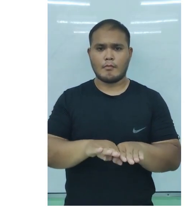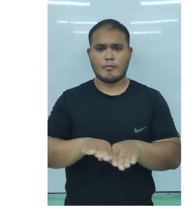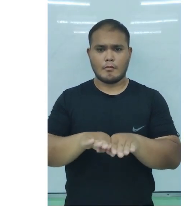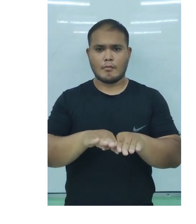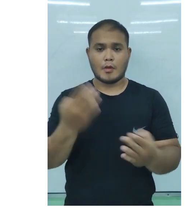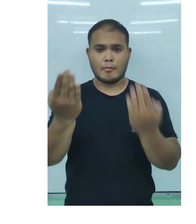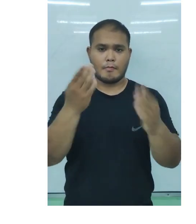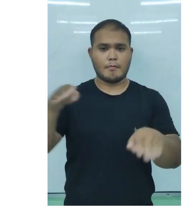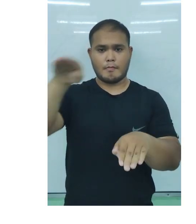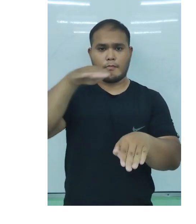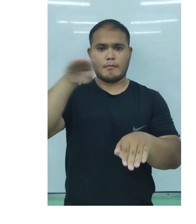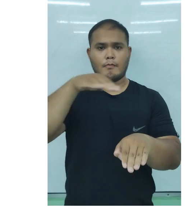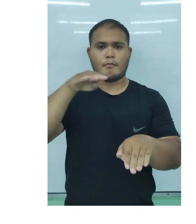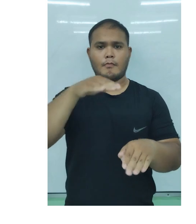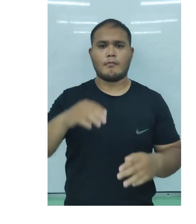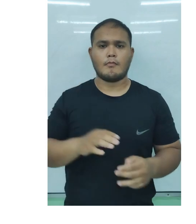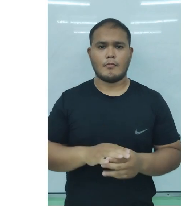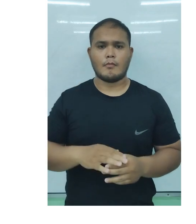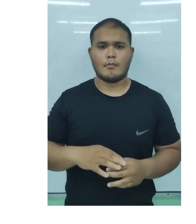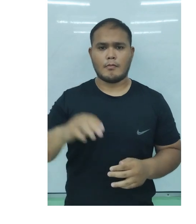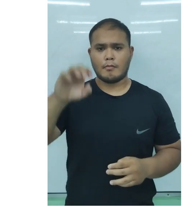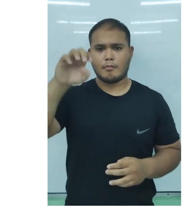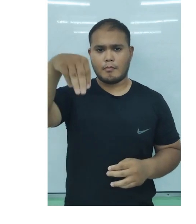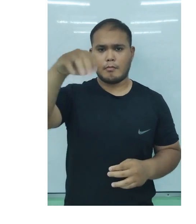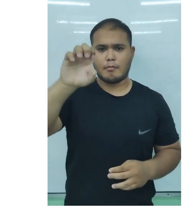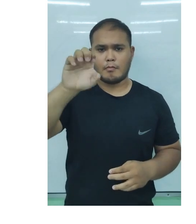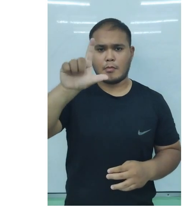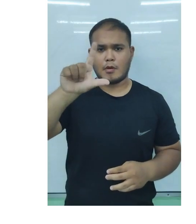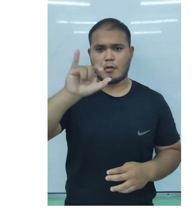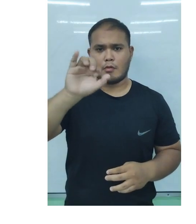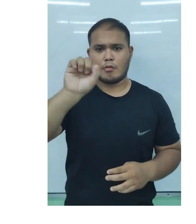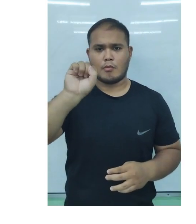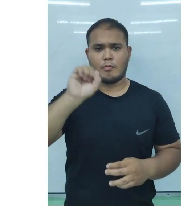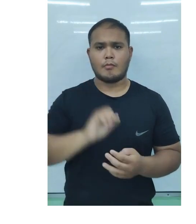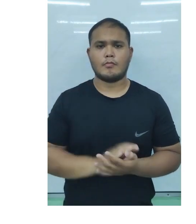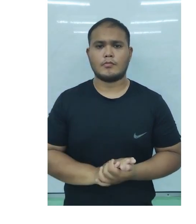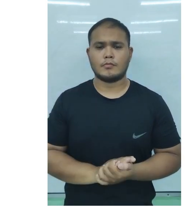Magnus, que é grande, vai ser maior, maius.